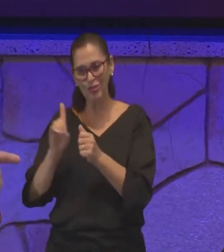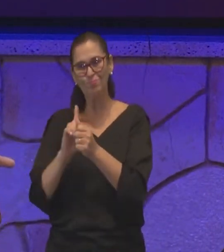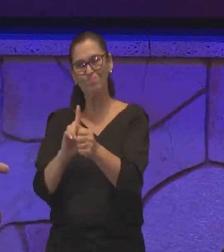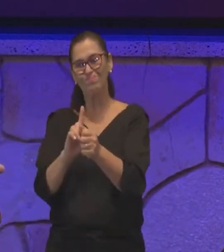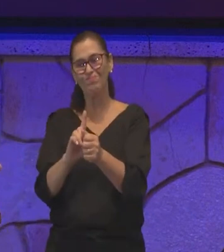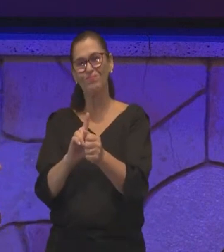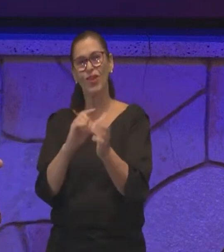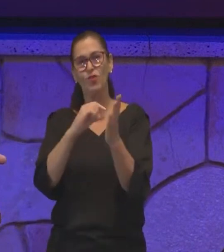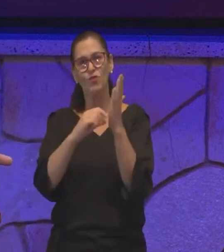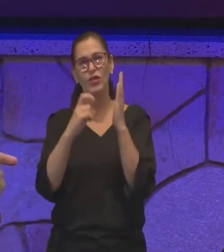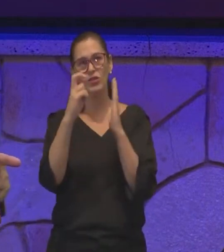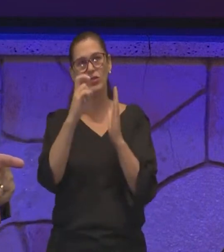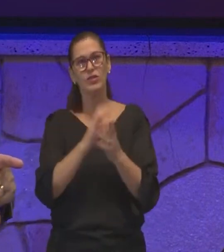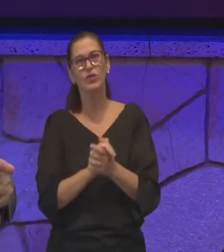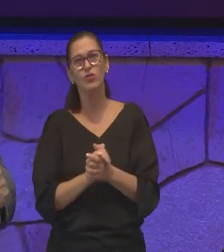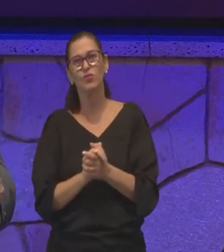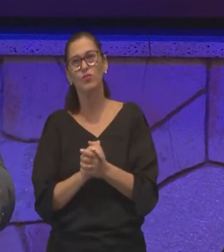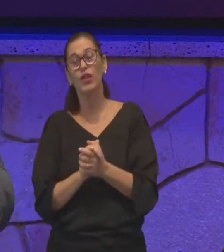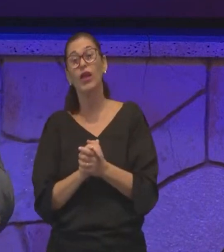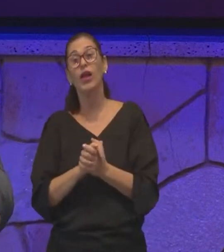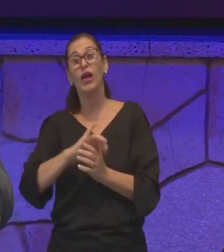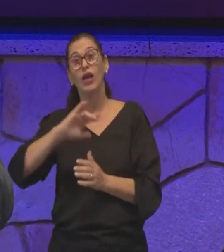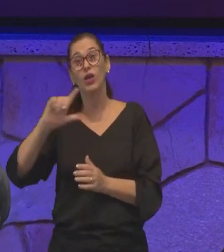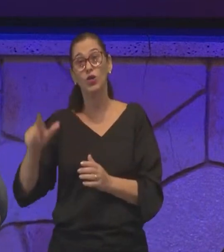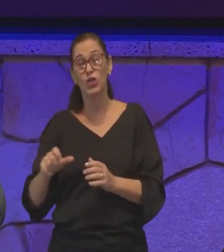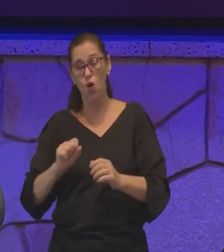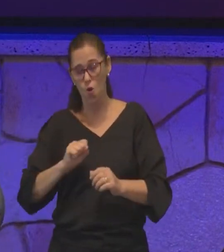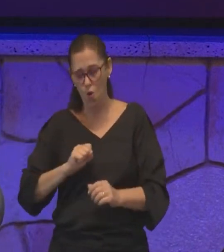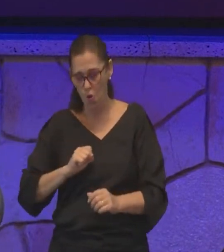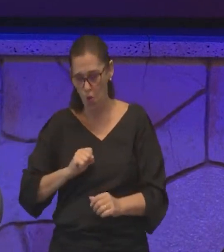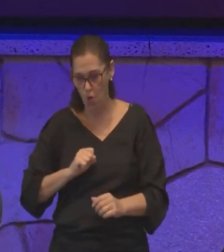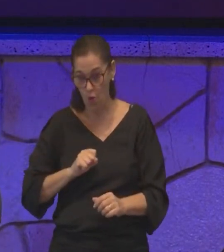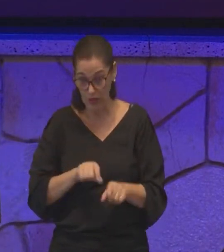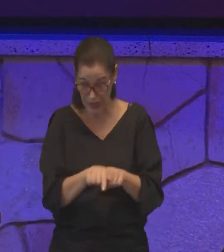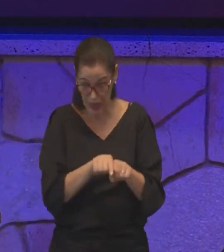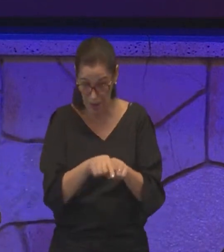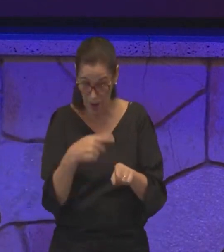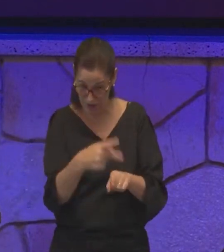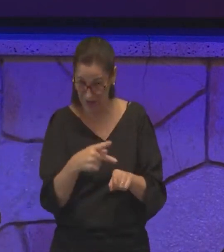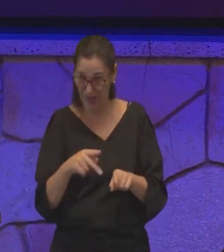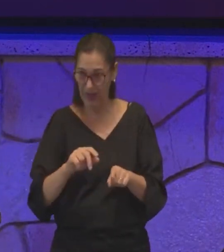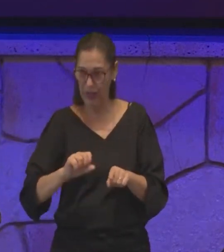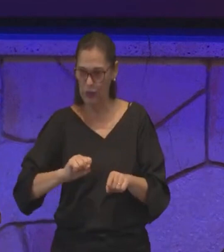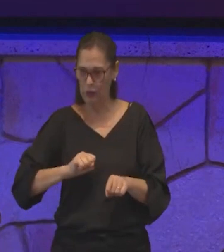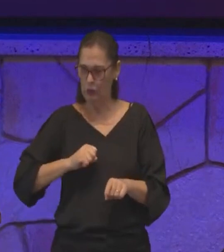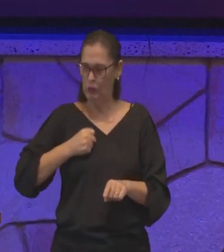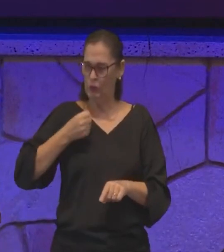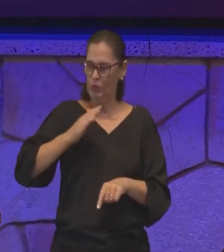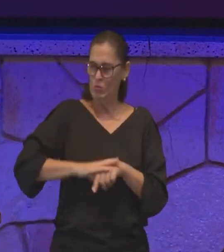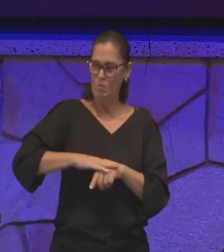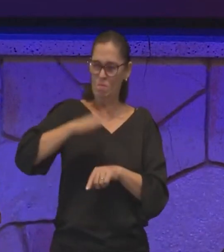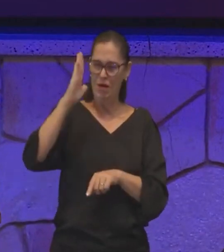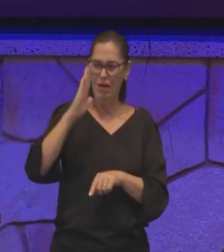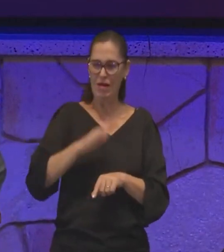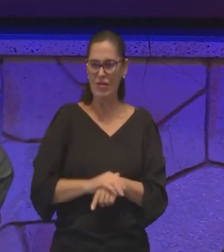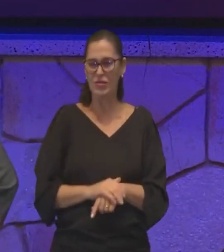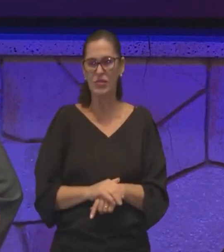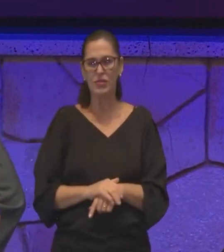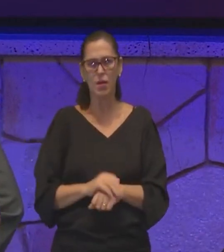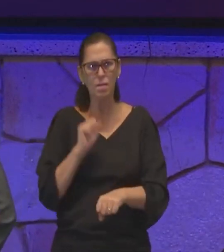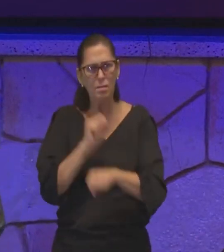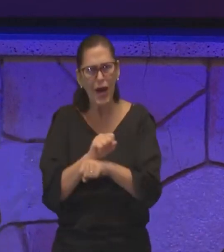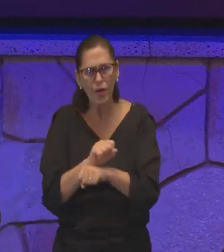O verso 5 diz que José é odiado ainda mais. E se o irmão acha que isso é pouco, não para